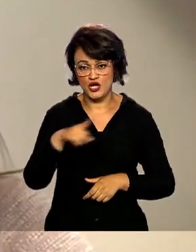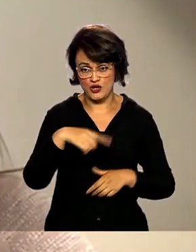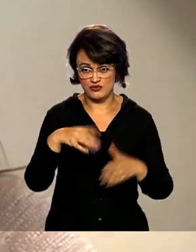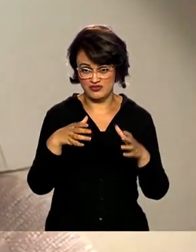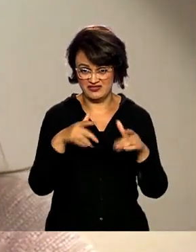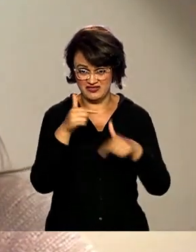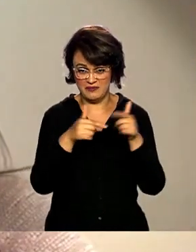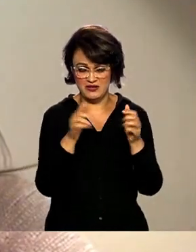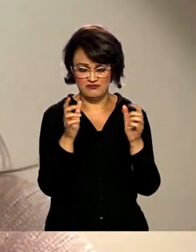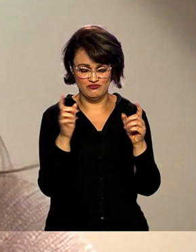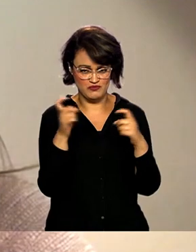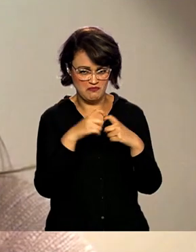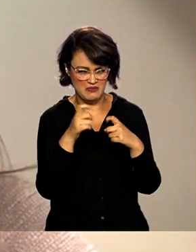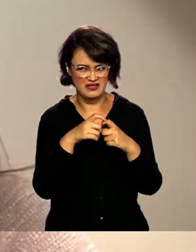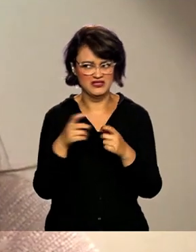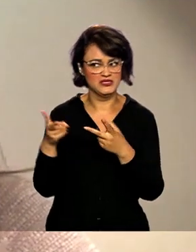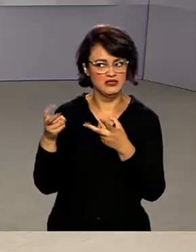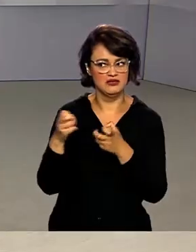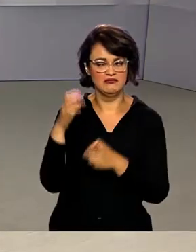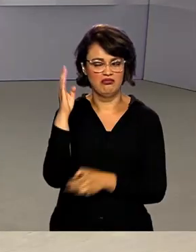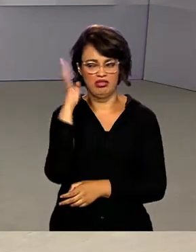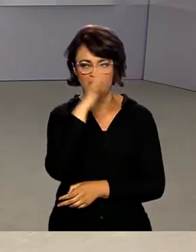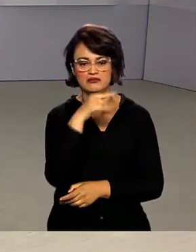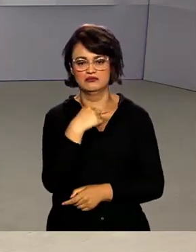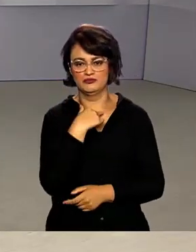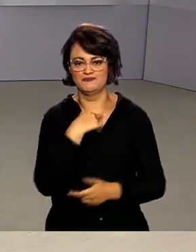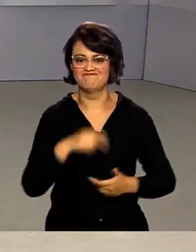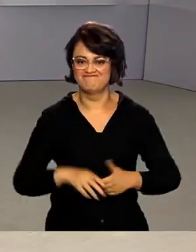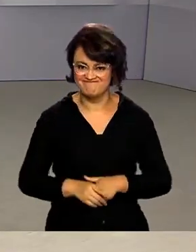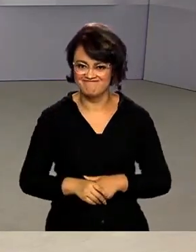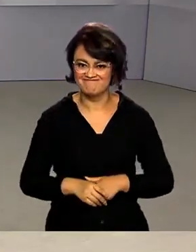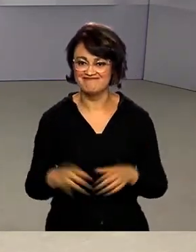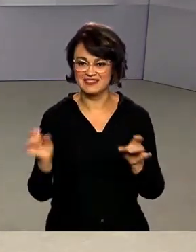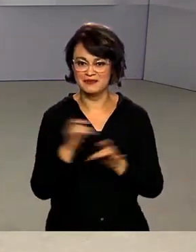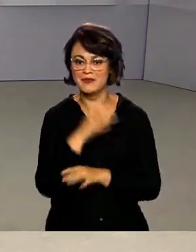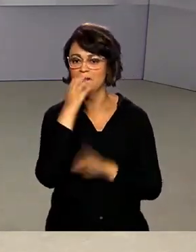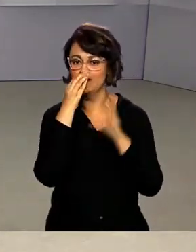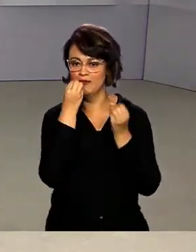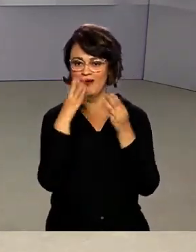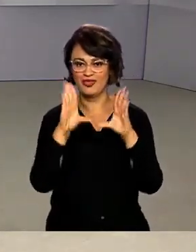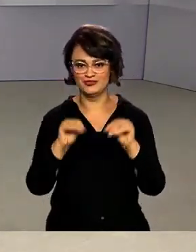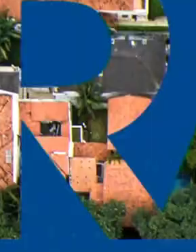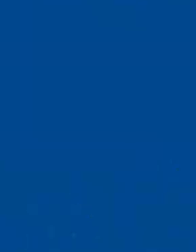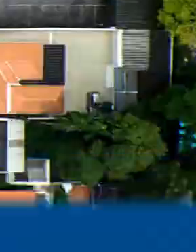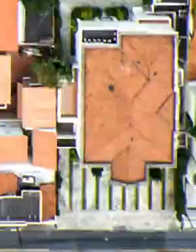podemos ignorar essa situação. A gente fica por aqui. Boa noite para você.